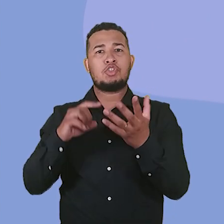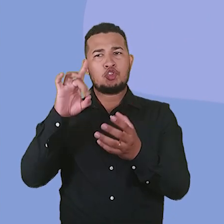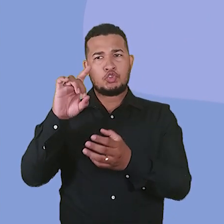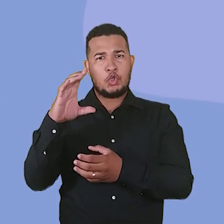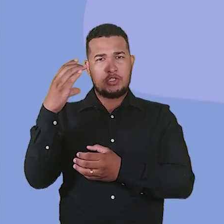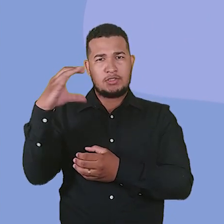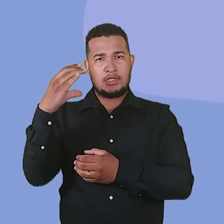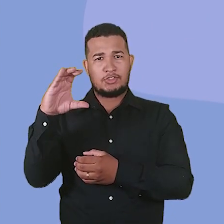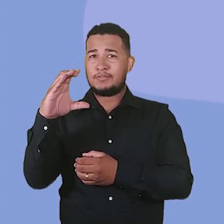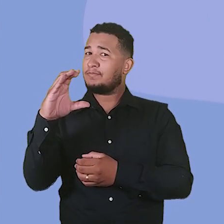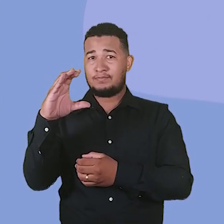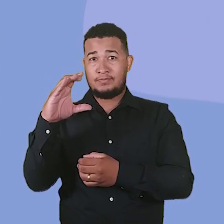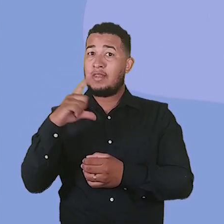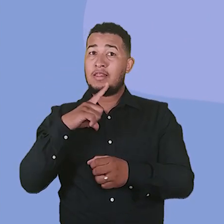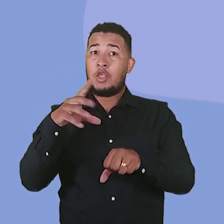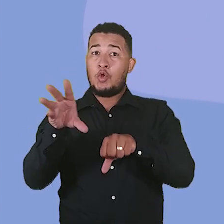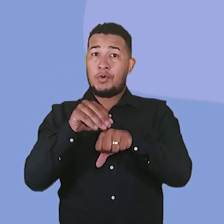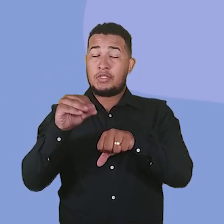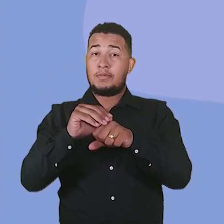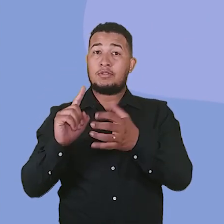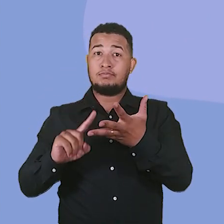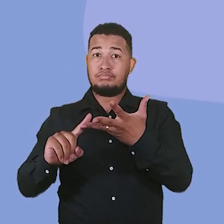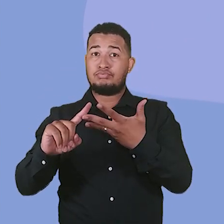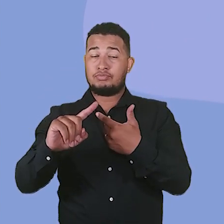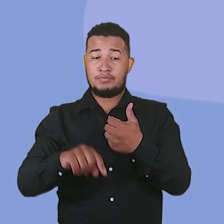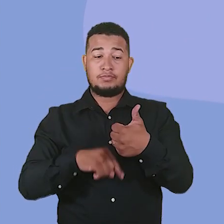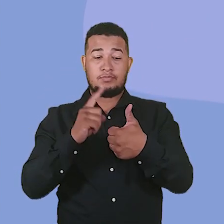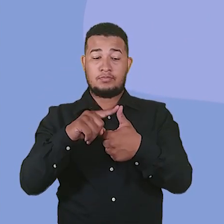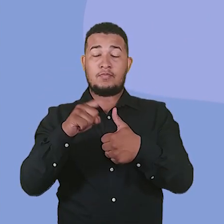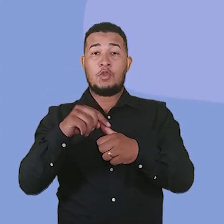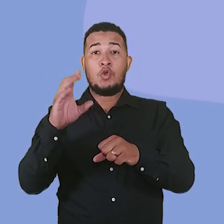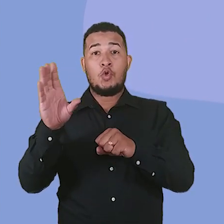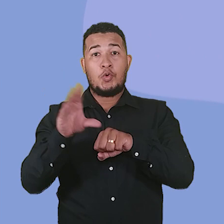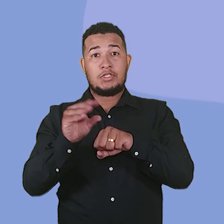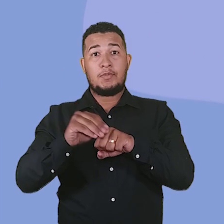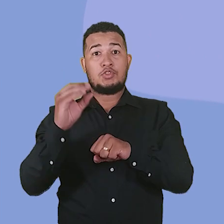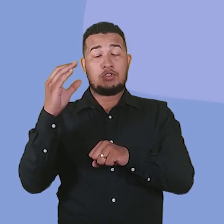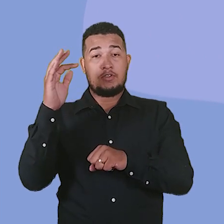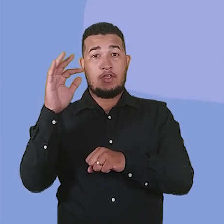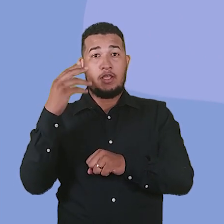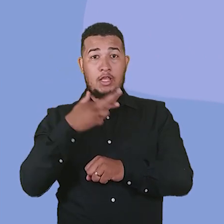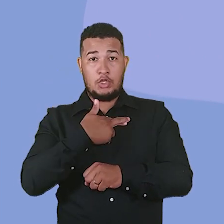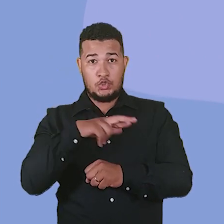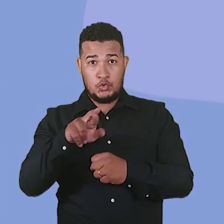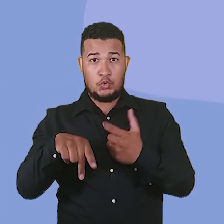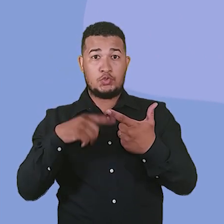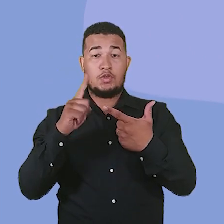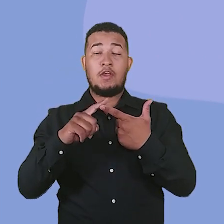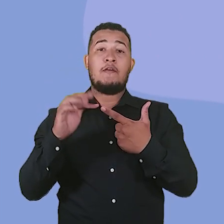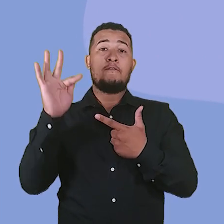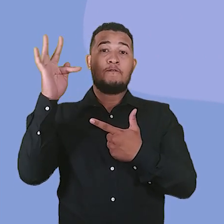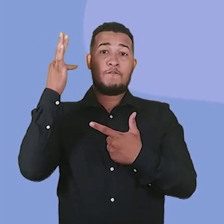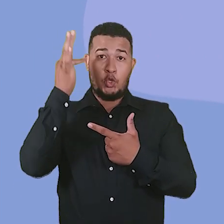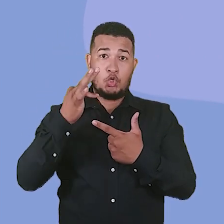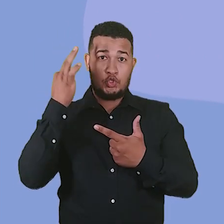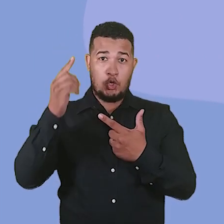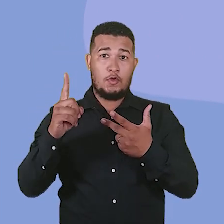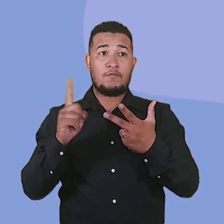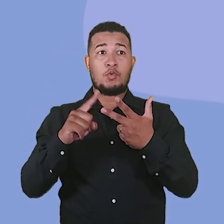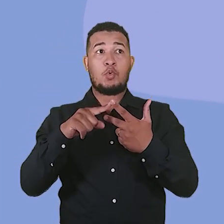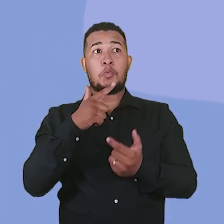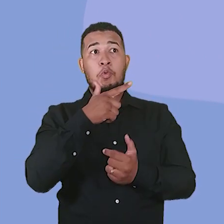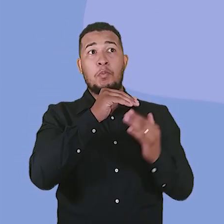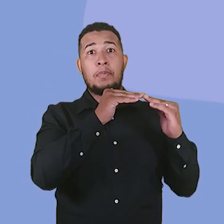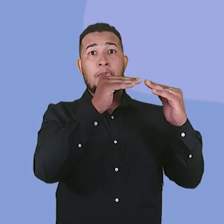conhecimento científico, né? Nós temos aí, vocês estão vendo, o conhecimento religioso, o conhecimento filosófico, o conhecimento do